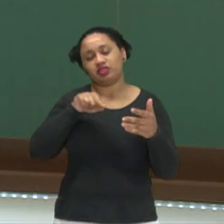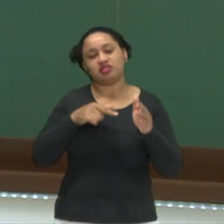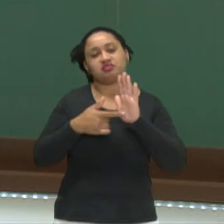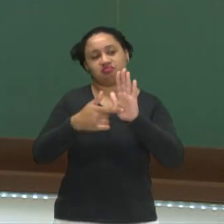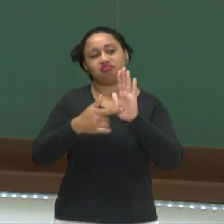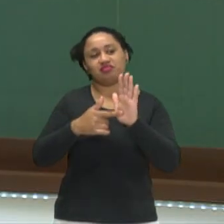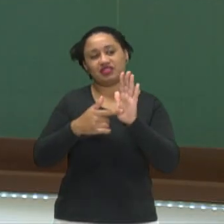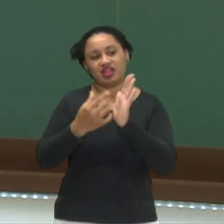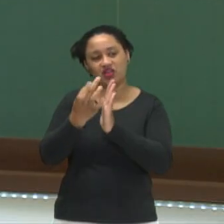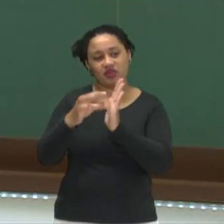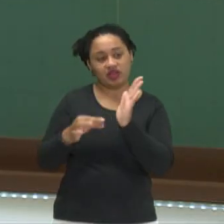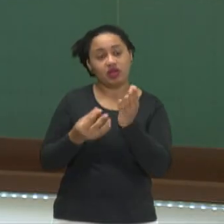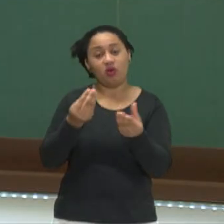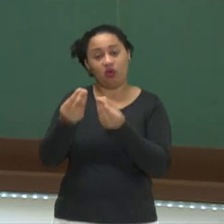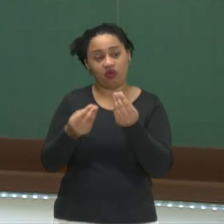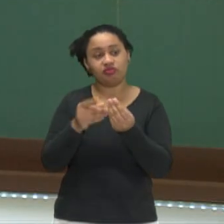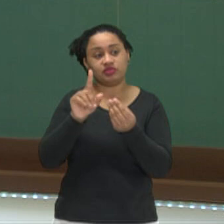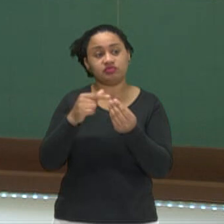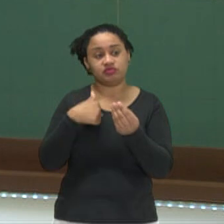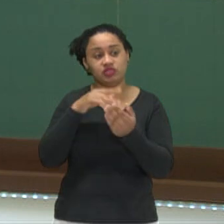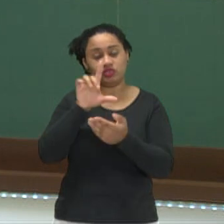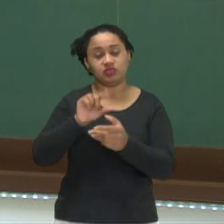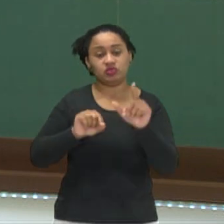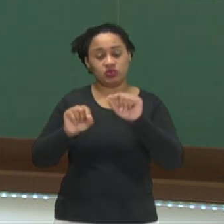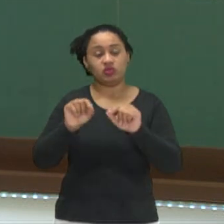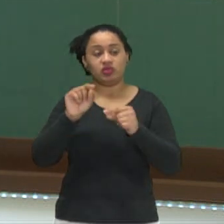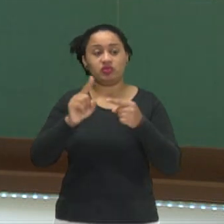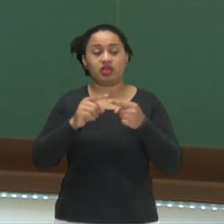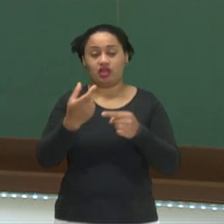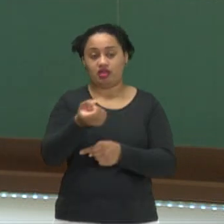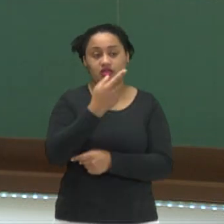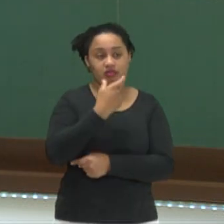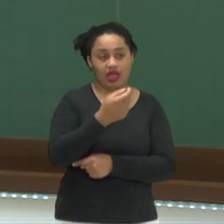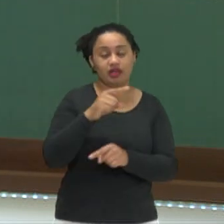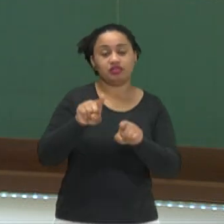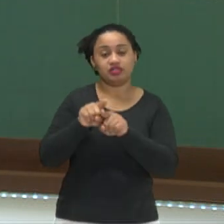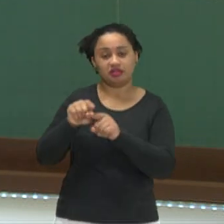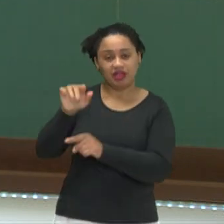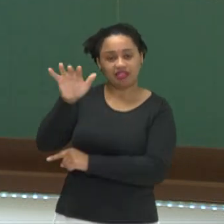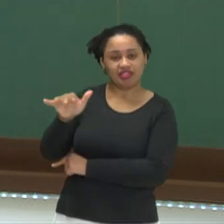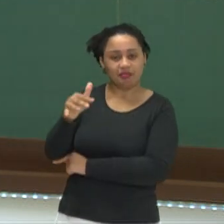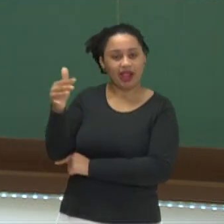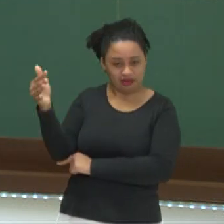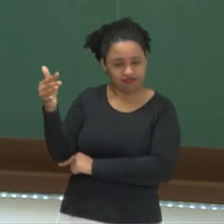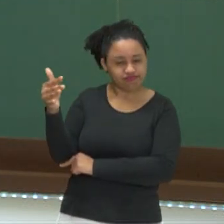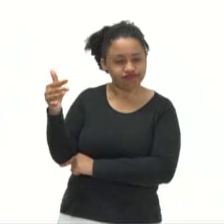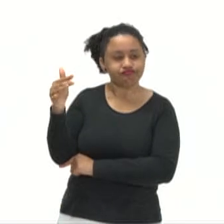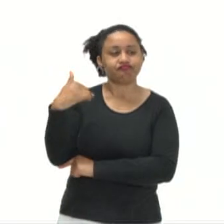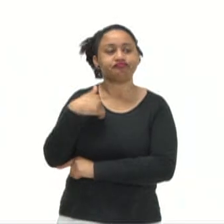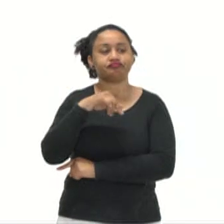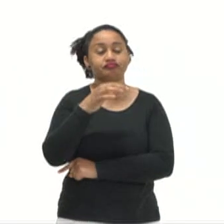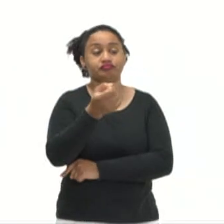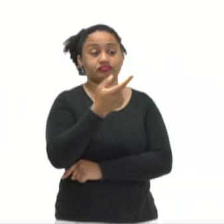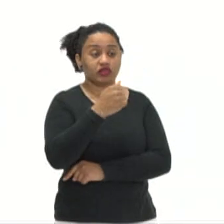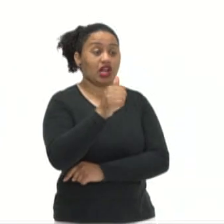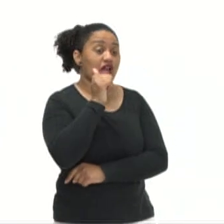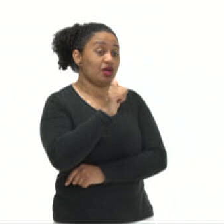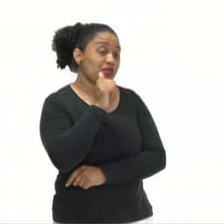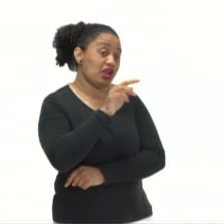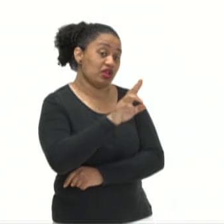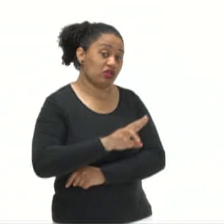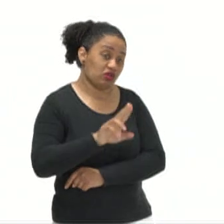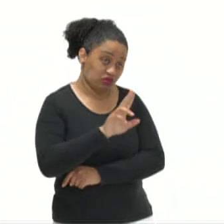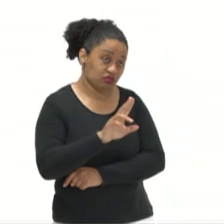aqui a correção, como é que ficaria? Eu coloquei aqui, então, a pílula e a tabelinha. Então, a pílula é a mulher que